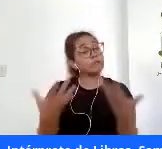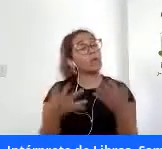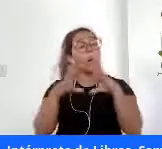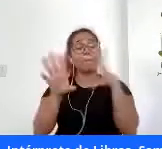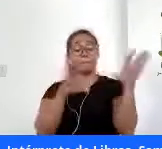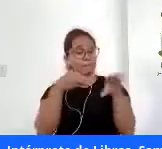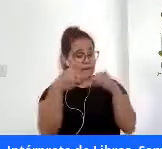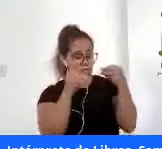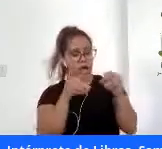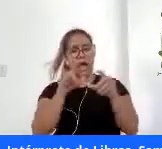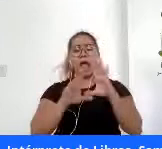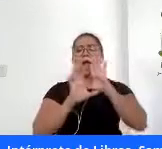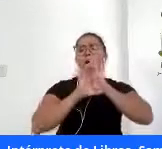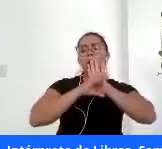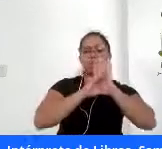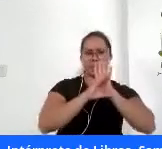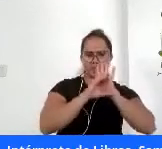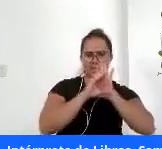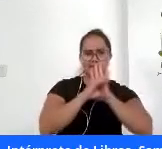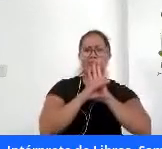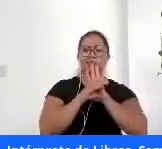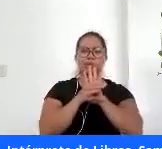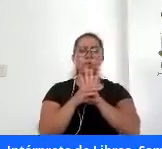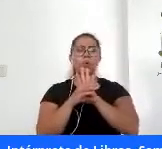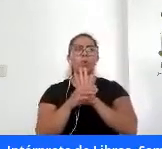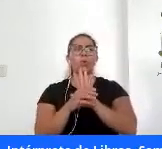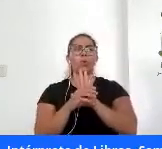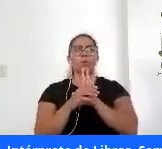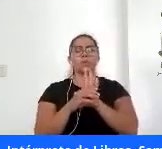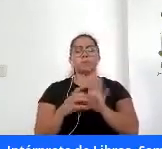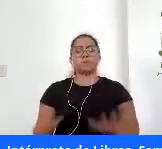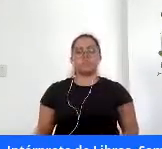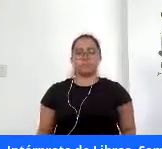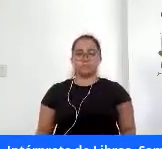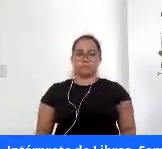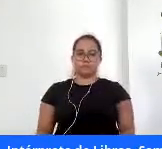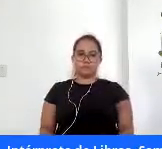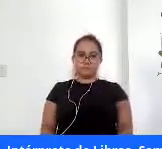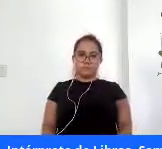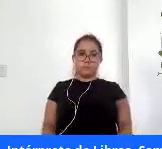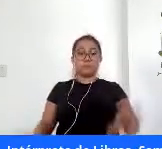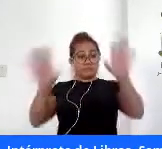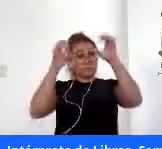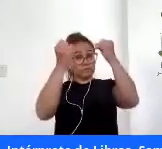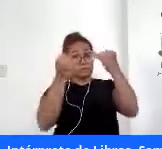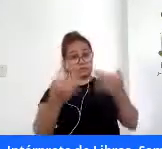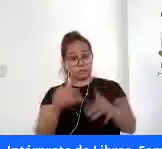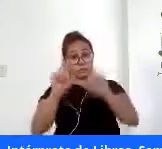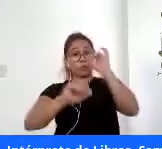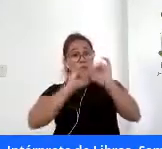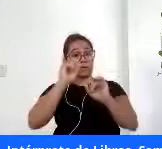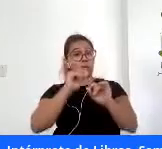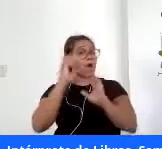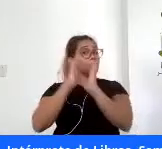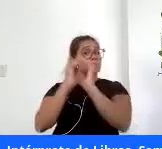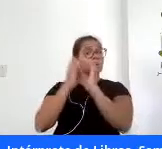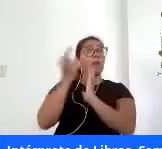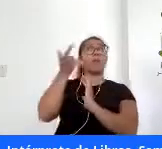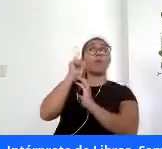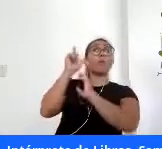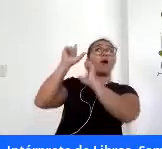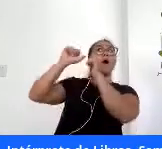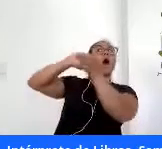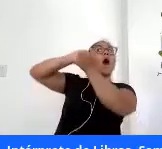desse conceito que justamente está definindo o que seria a capacidade do cérebro de se